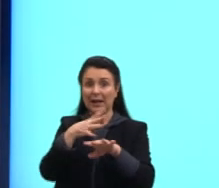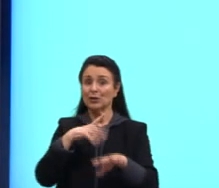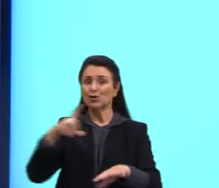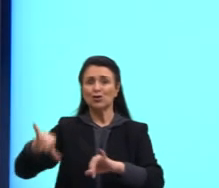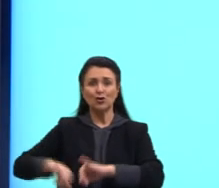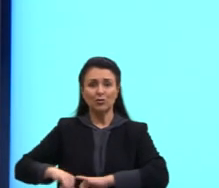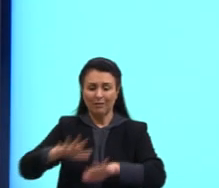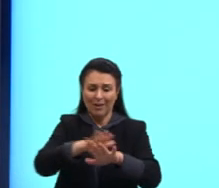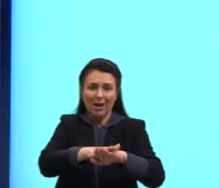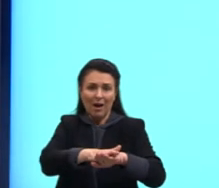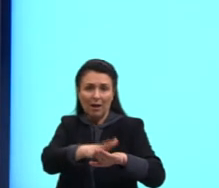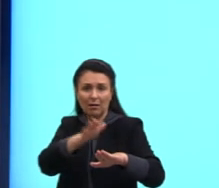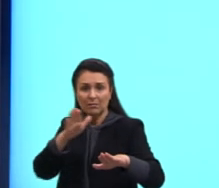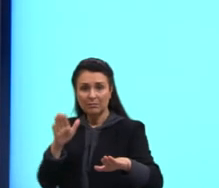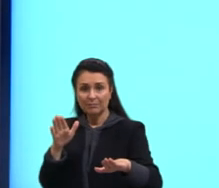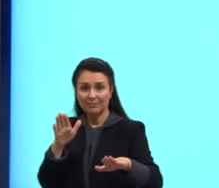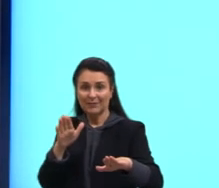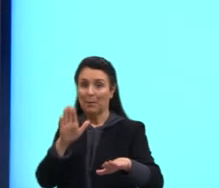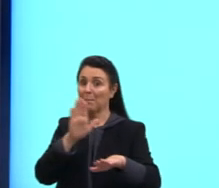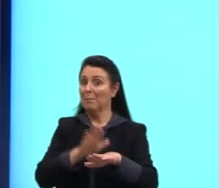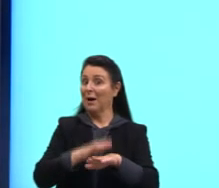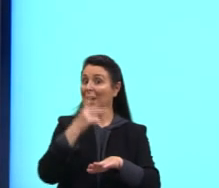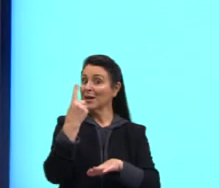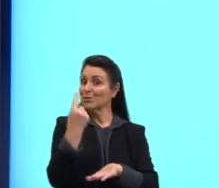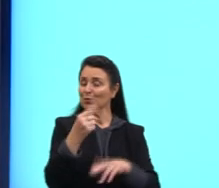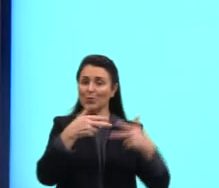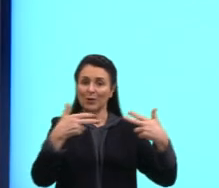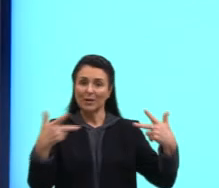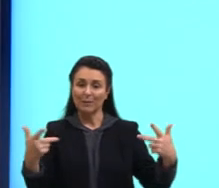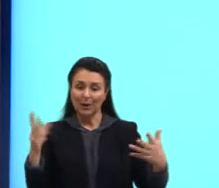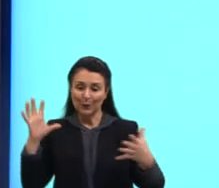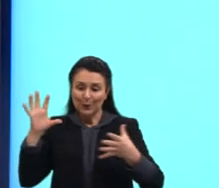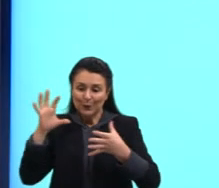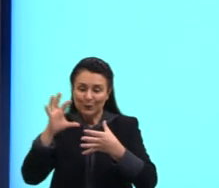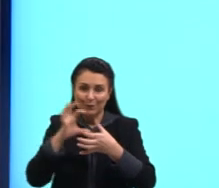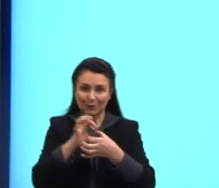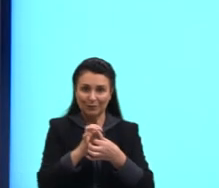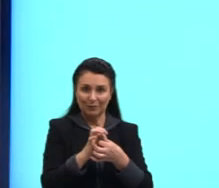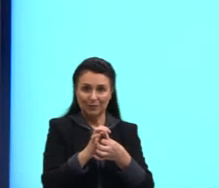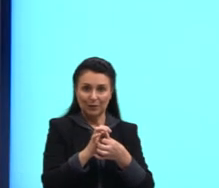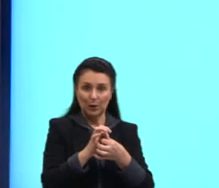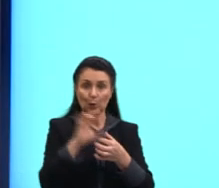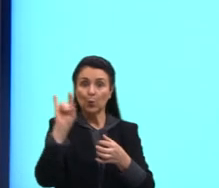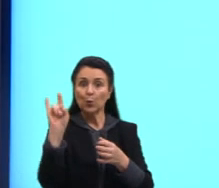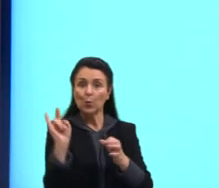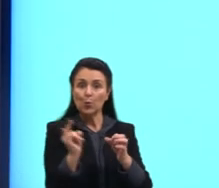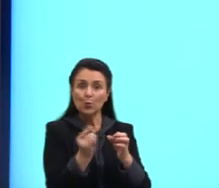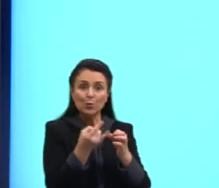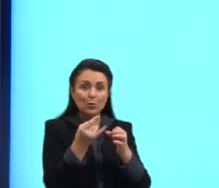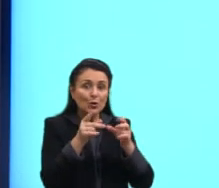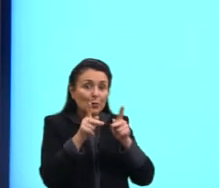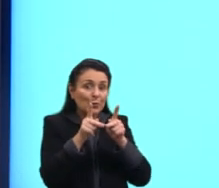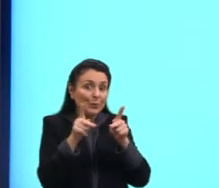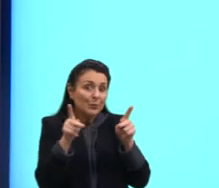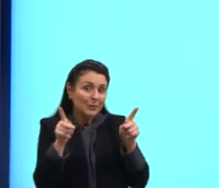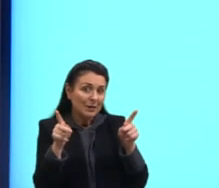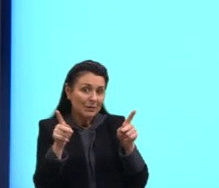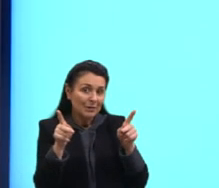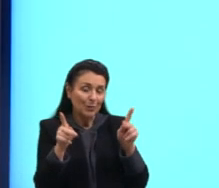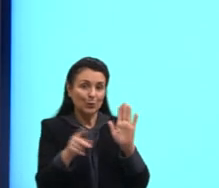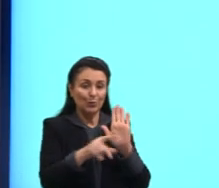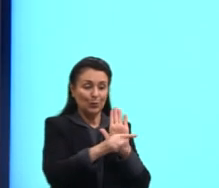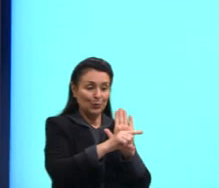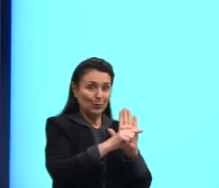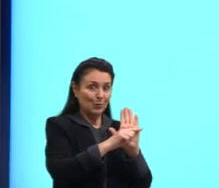é mais um elemento coesivo aqui para que essa ideia do último período do parágrafo um de